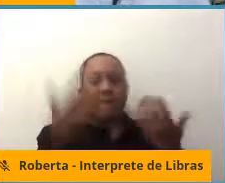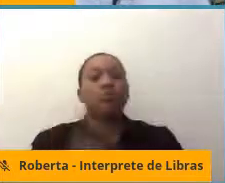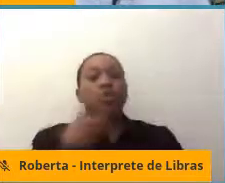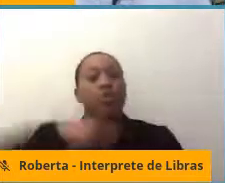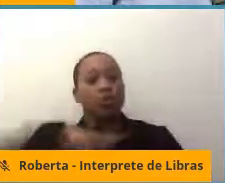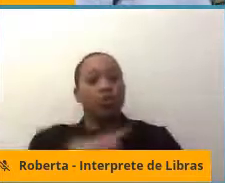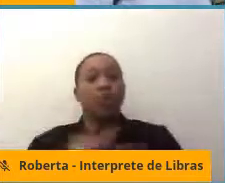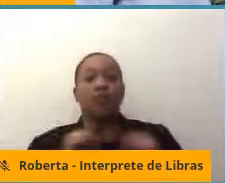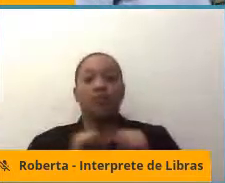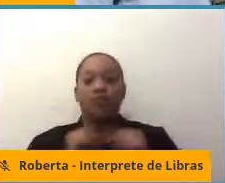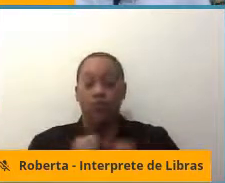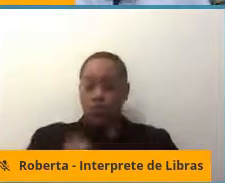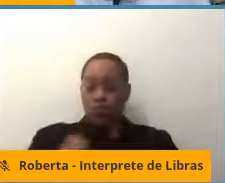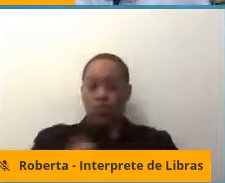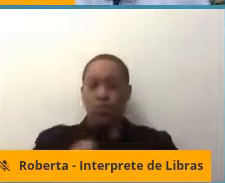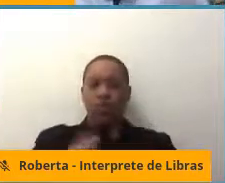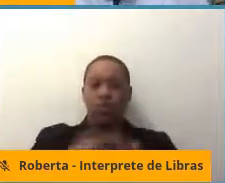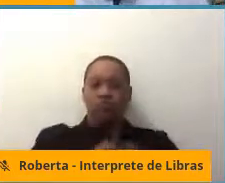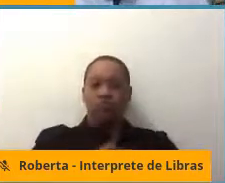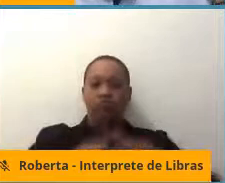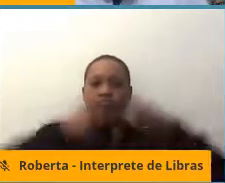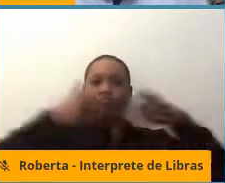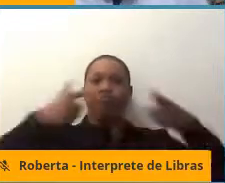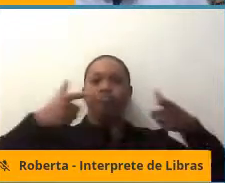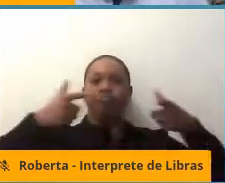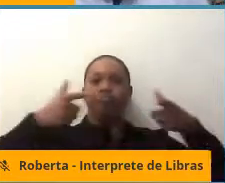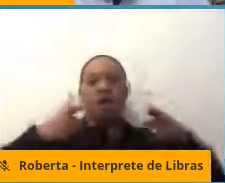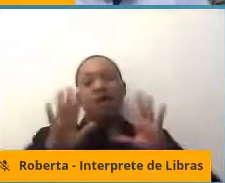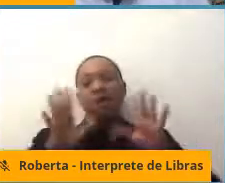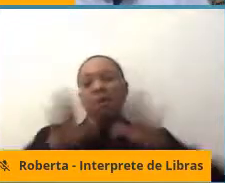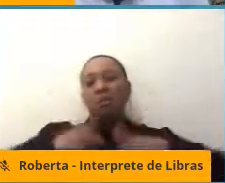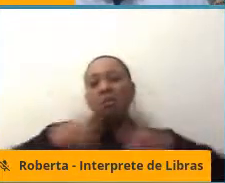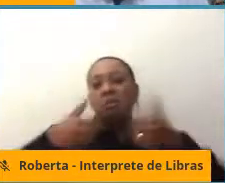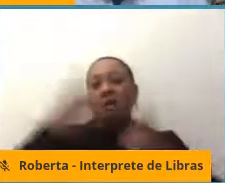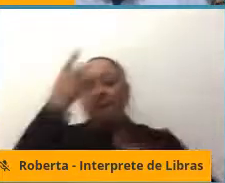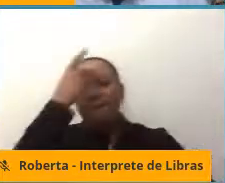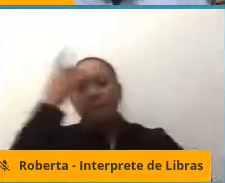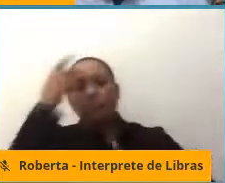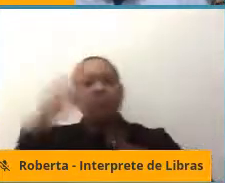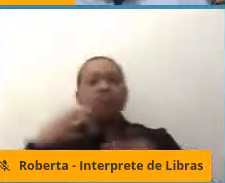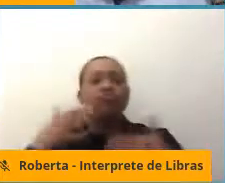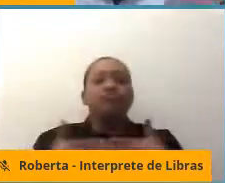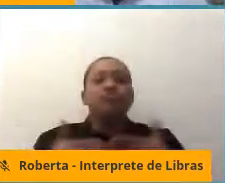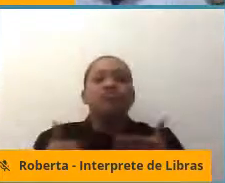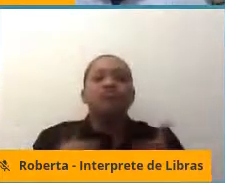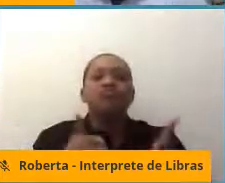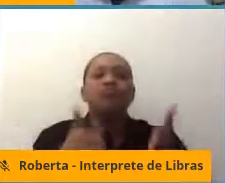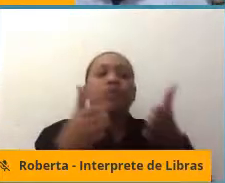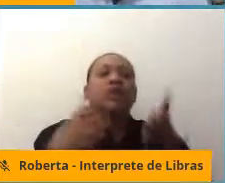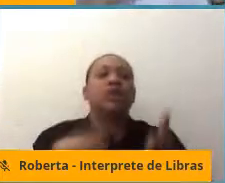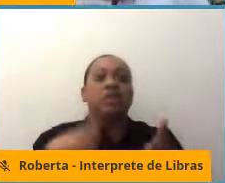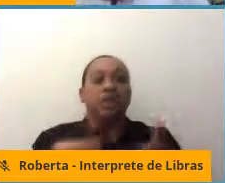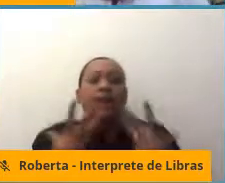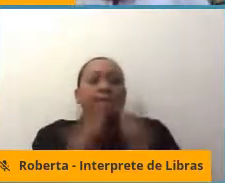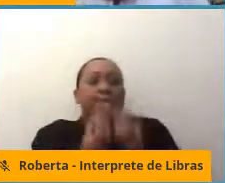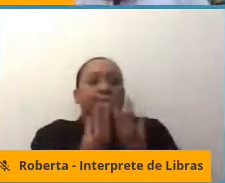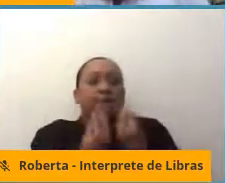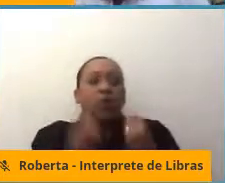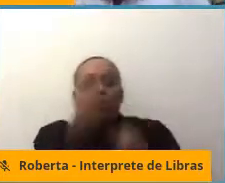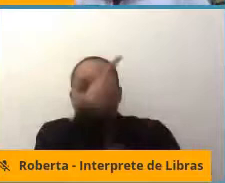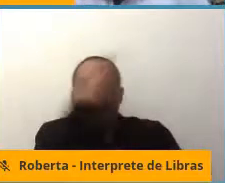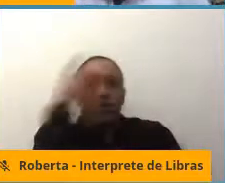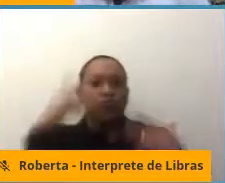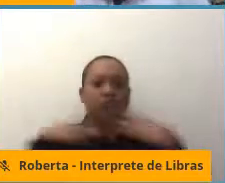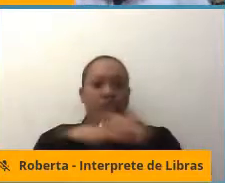importa muito para onde as pessoas estão indo, o que é que elas estão fazendo. O que importa é que tem muita gente numa cidade, num estado, e essas pessoas